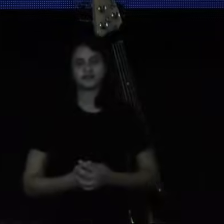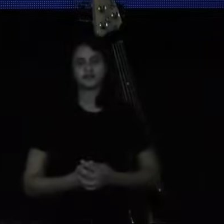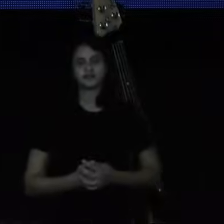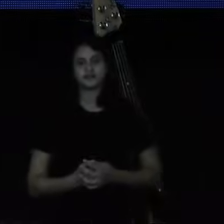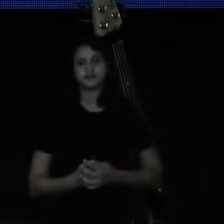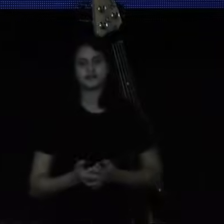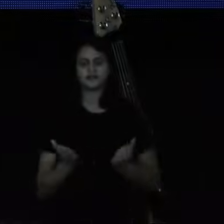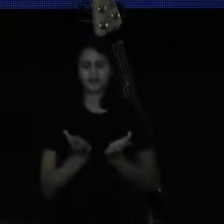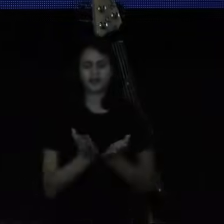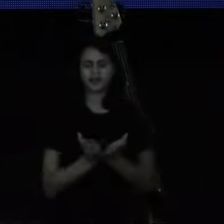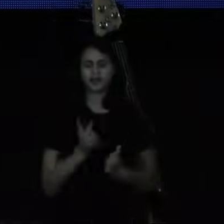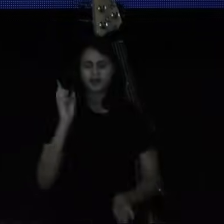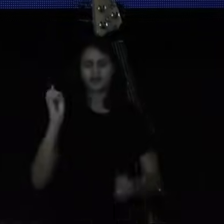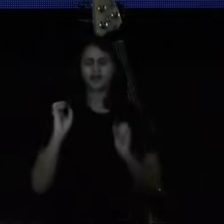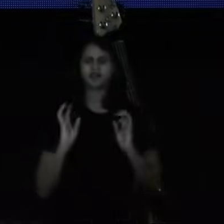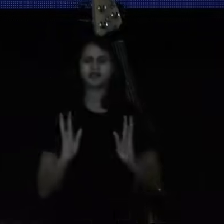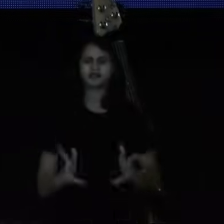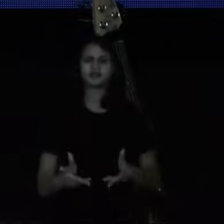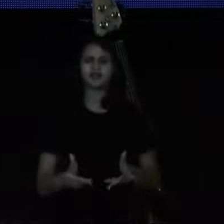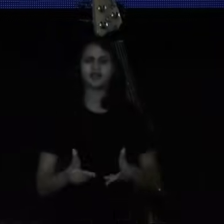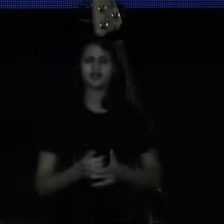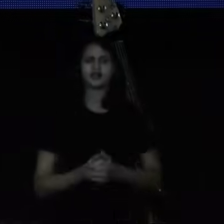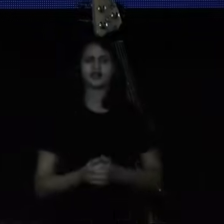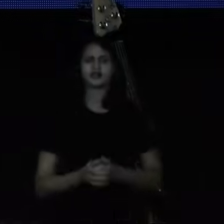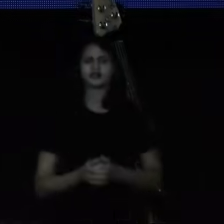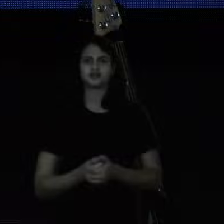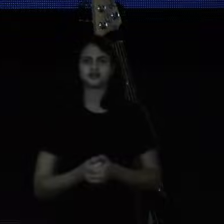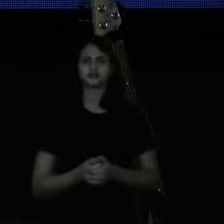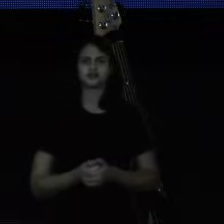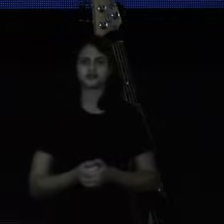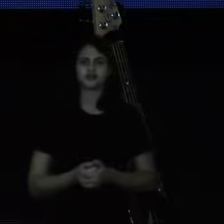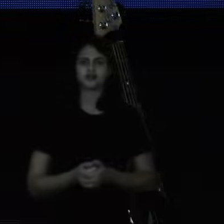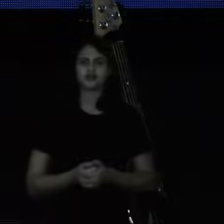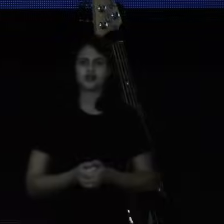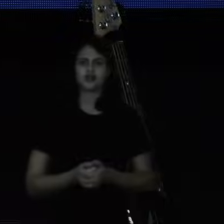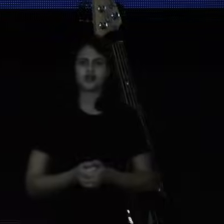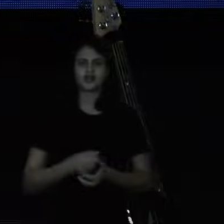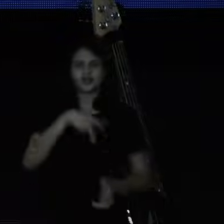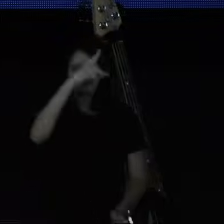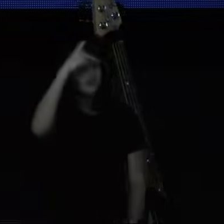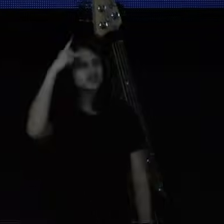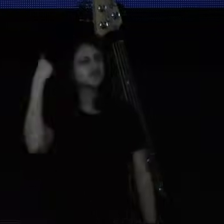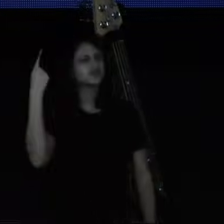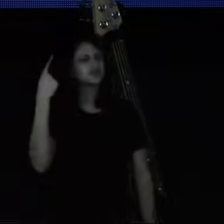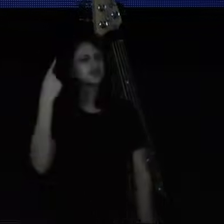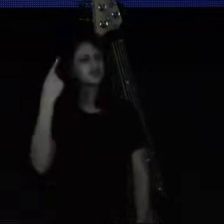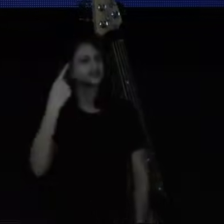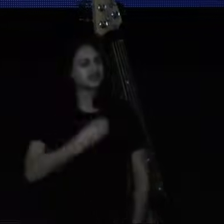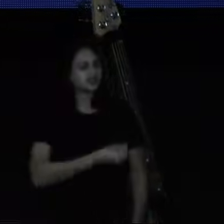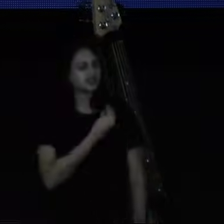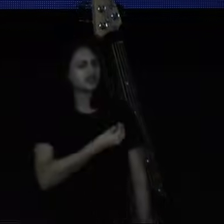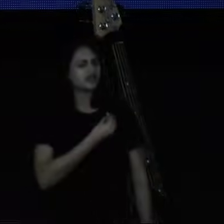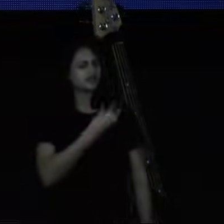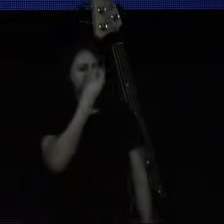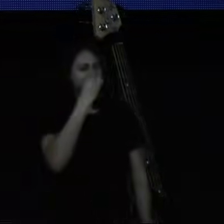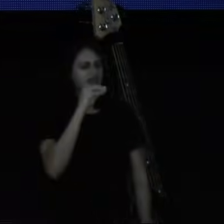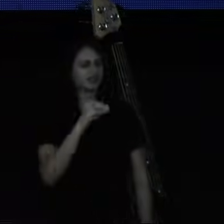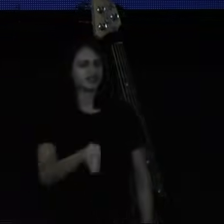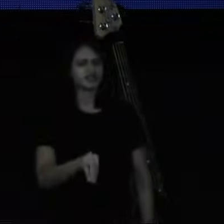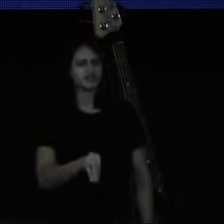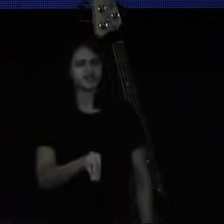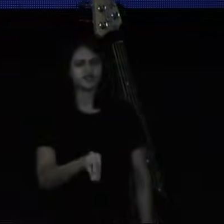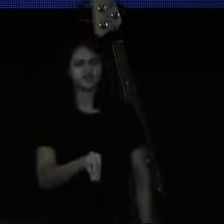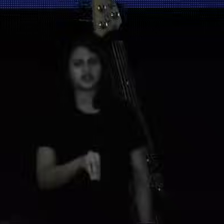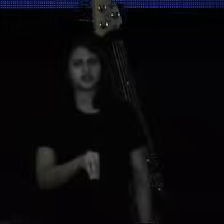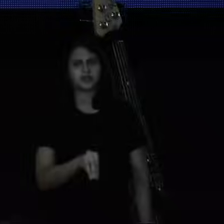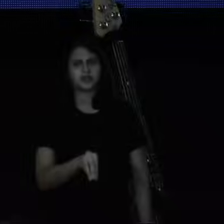A Bíblia fala sobre várias personagens bíblicas que viveram rejeição, que tinham tudo para botar para quebrar em